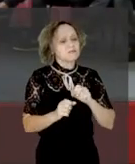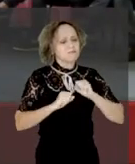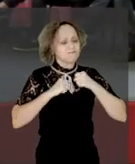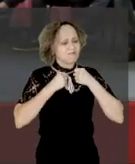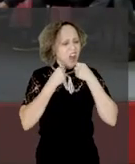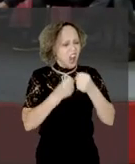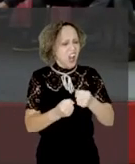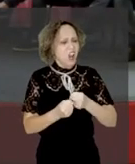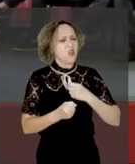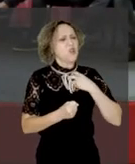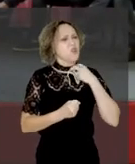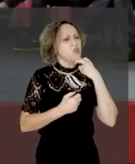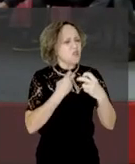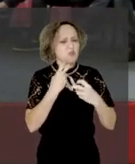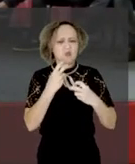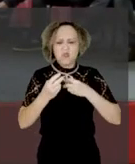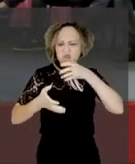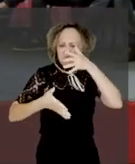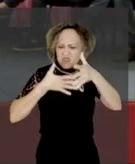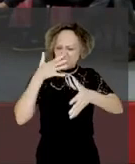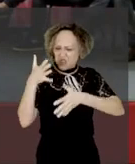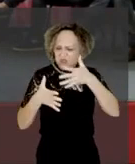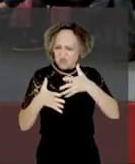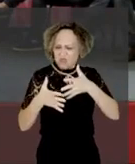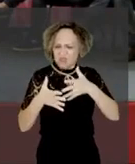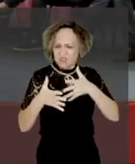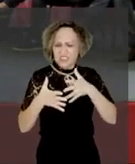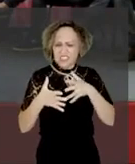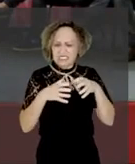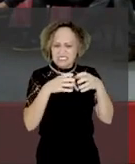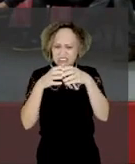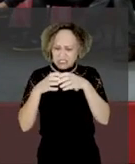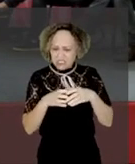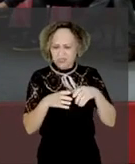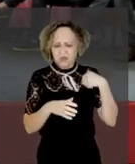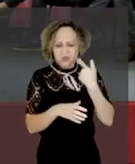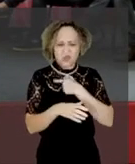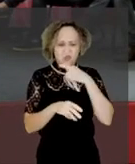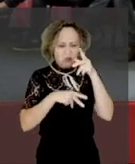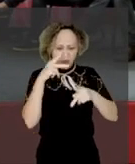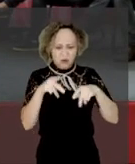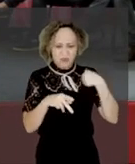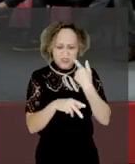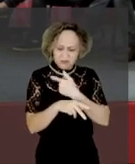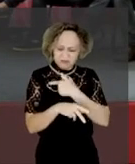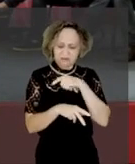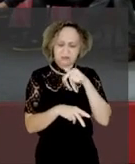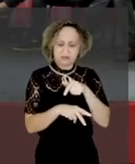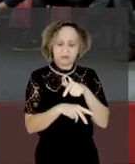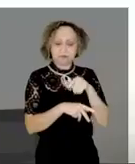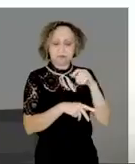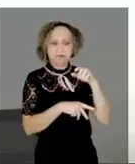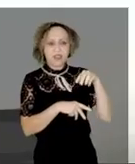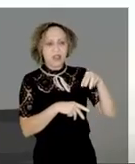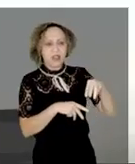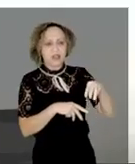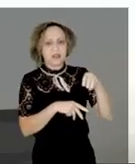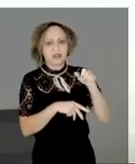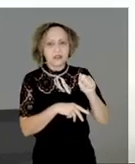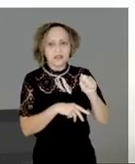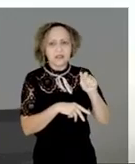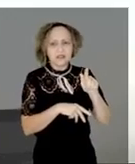o extrativismo, a exploração da terra, a ausência de direito do povo negro, falou do